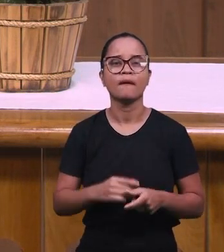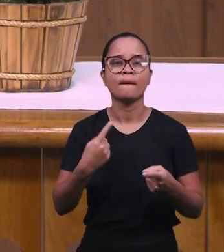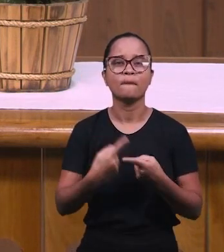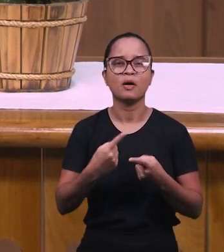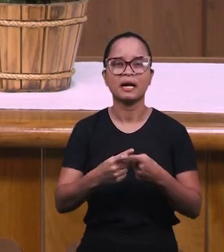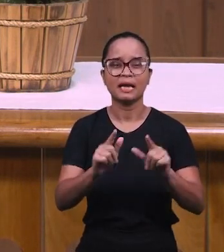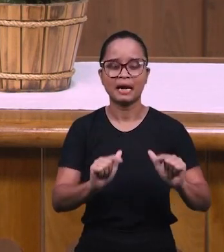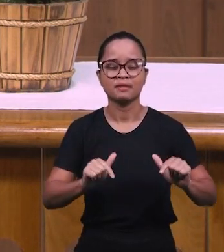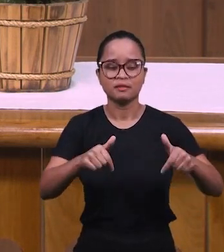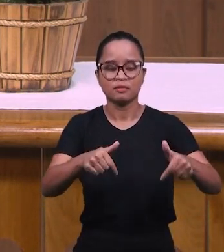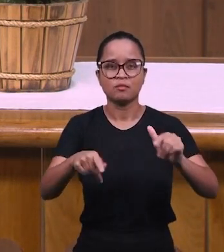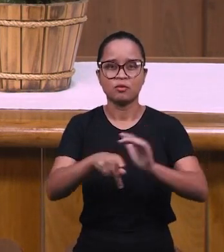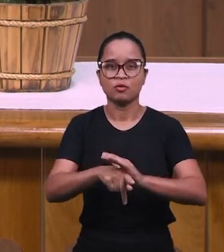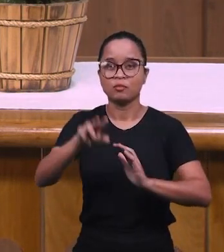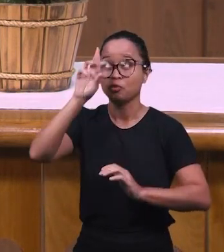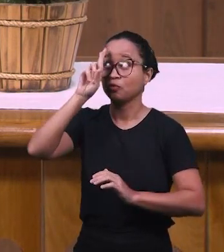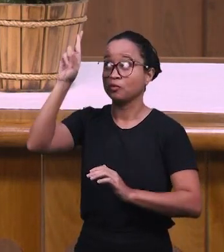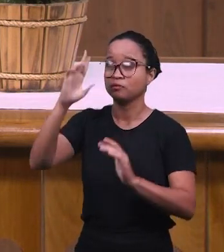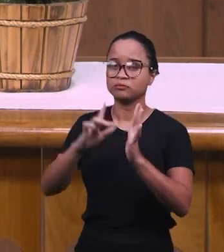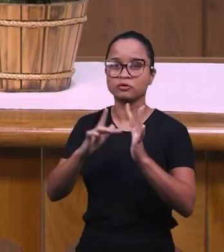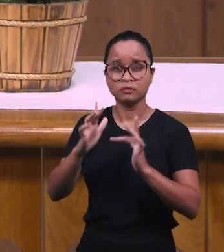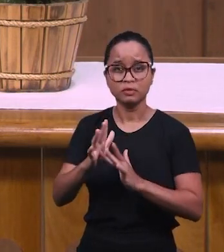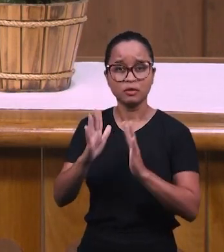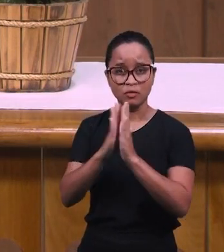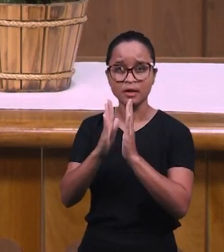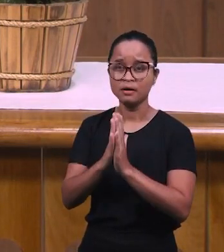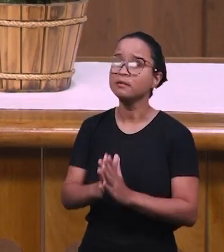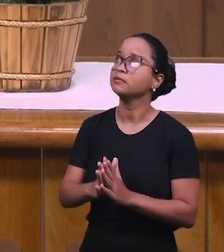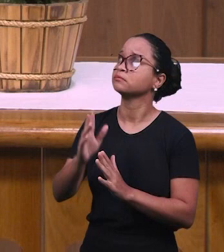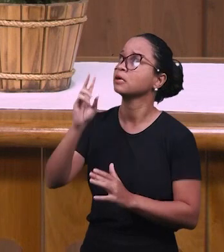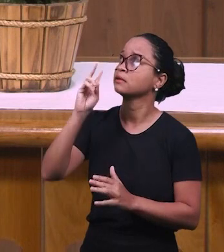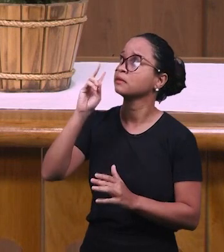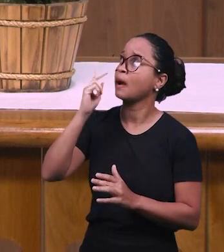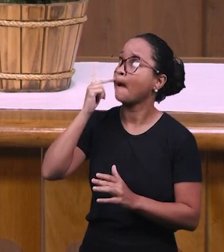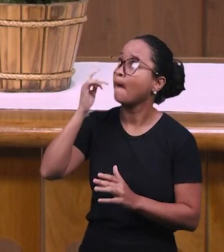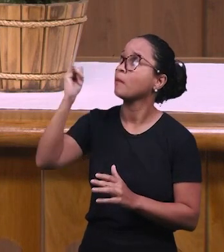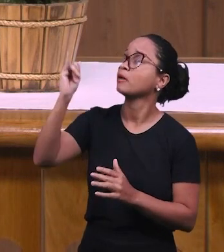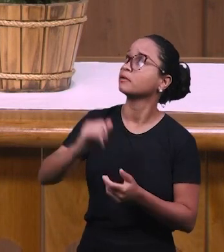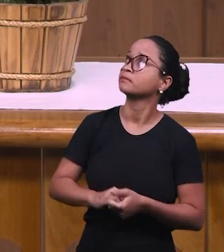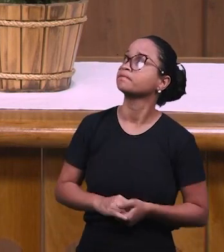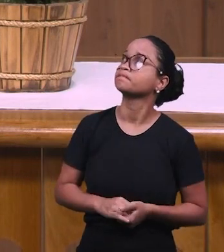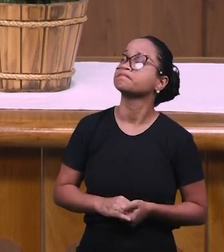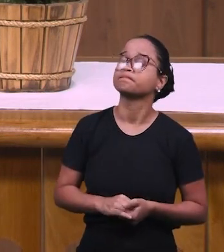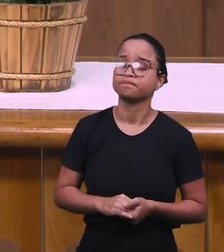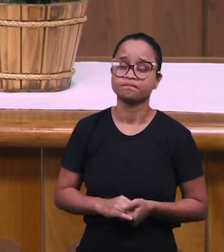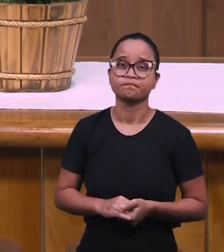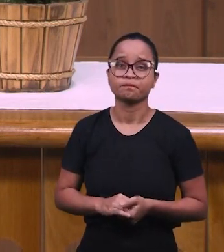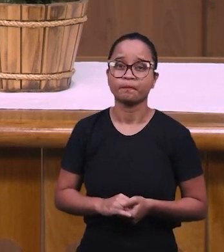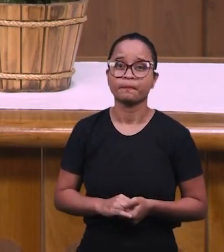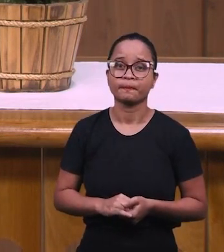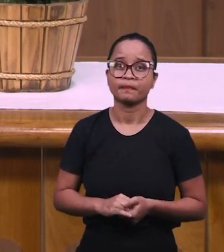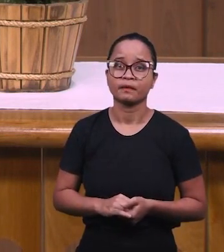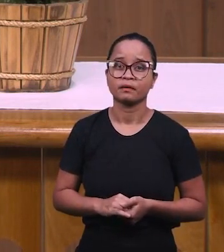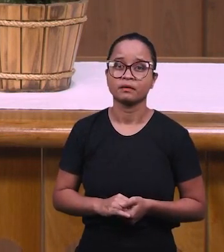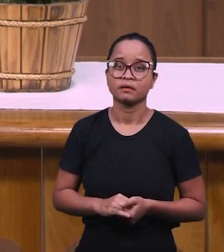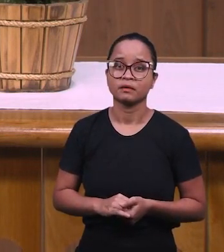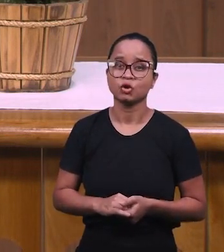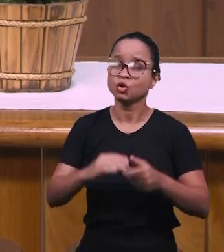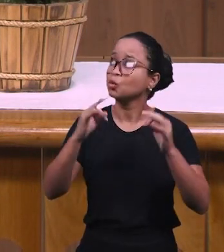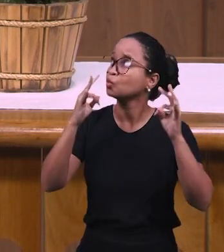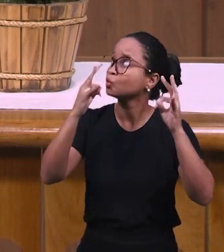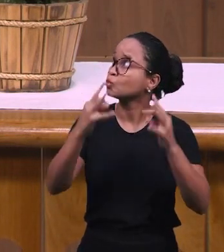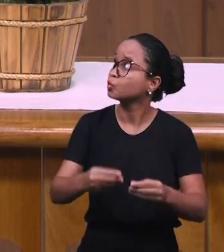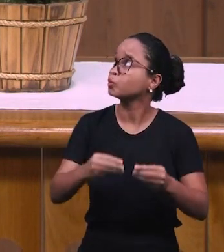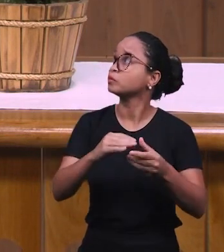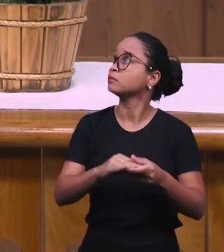faz isso, porque todas as operações do Senhor Jesus, ele orava ao Pai. Quando ele olha para o alto, ele levou